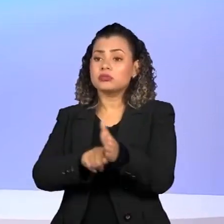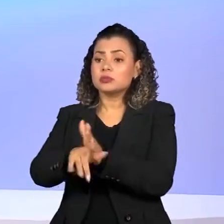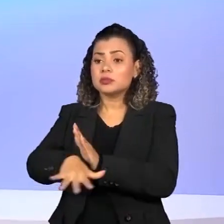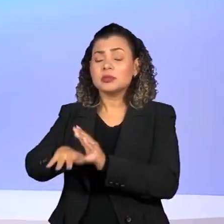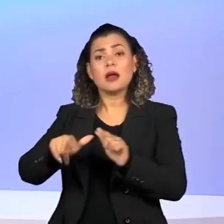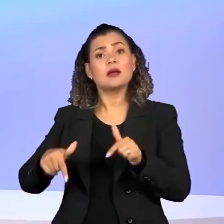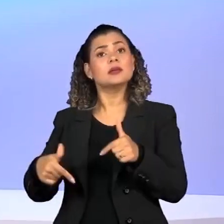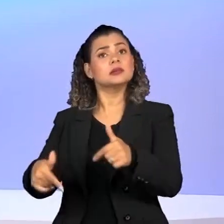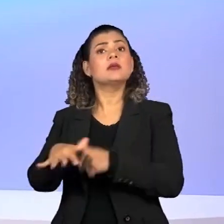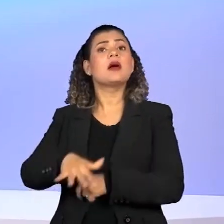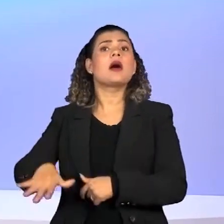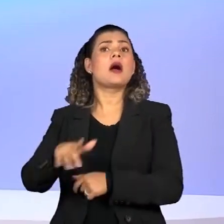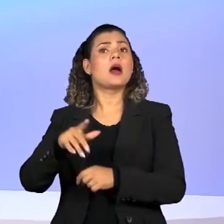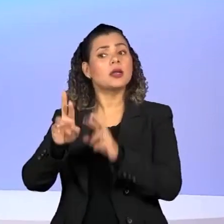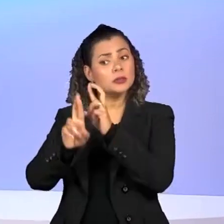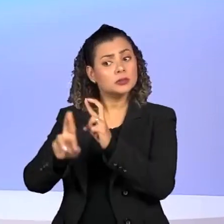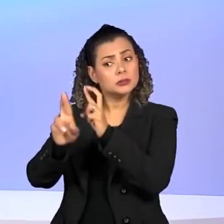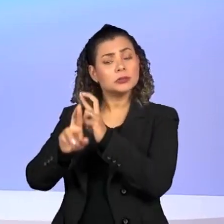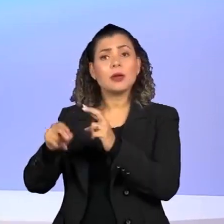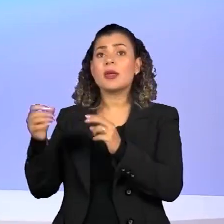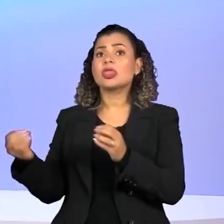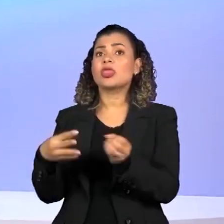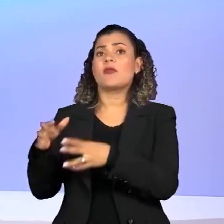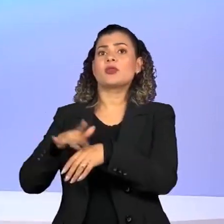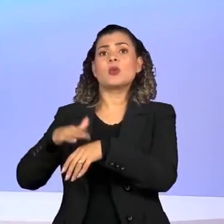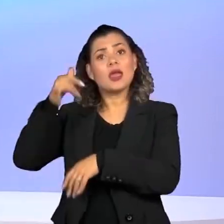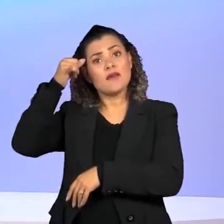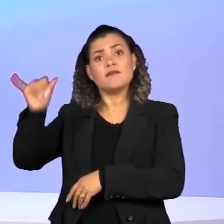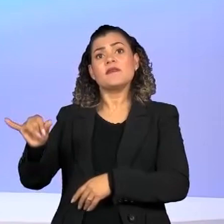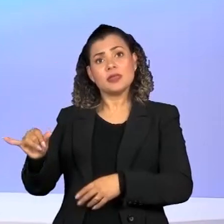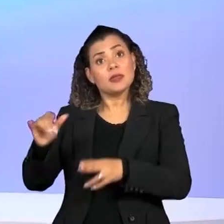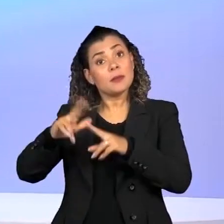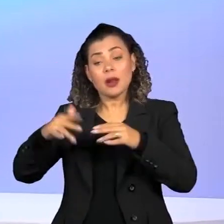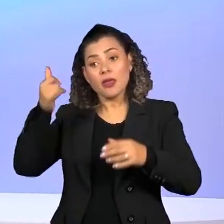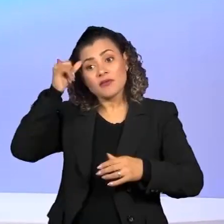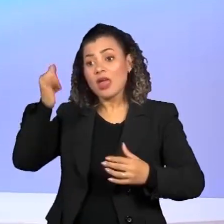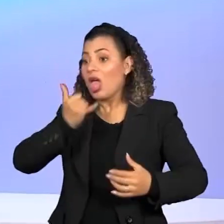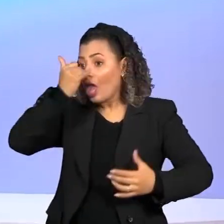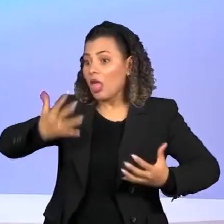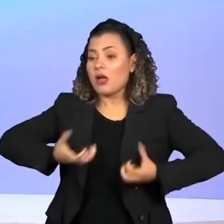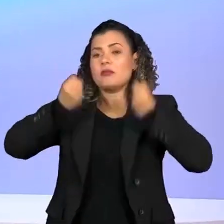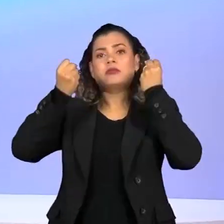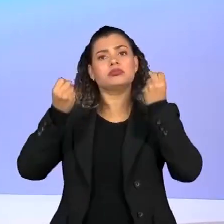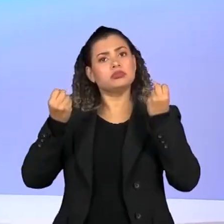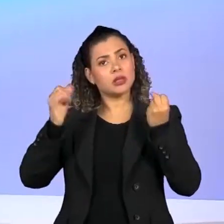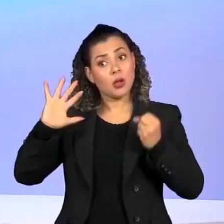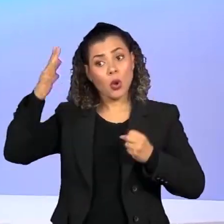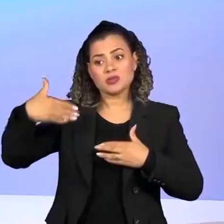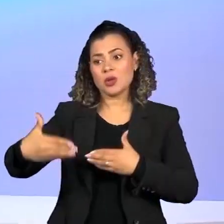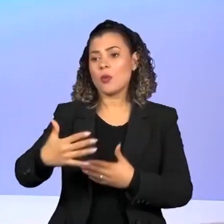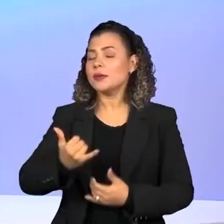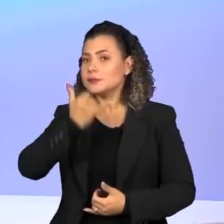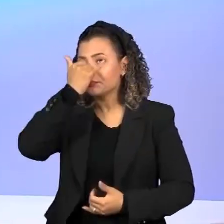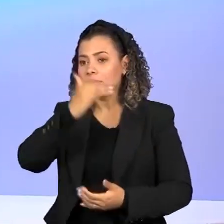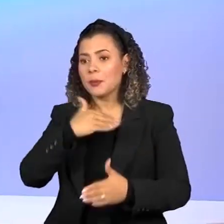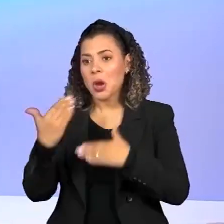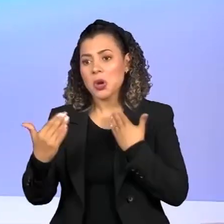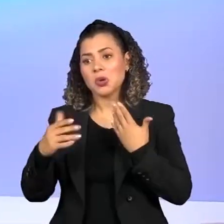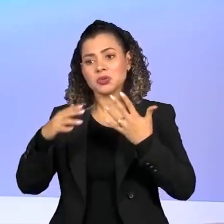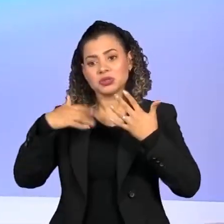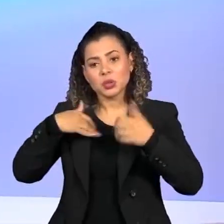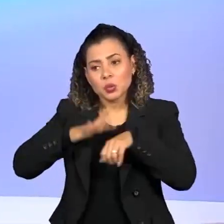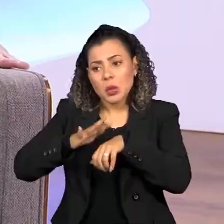estejam fazendo nessa área de vigilância de novas doenças para que a gente não seja pego de surpresa já com as consequências trágicas né para a